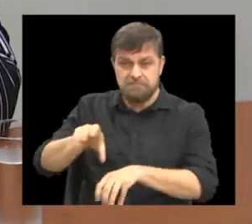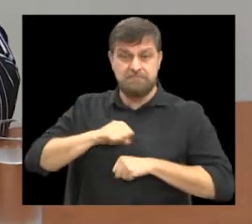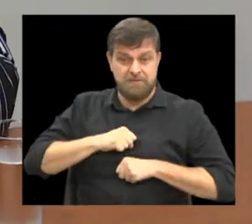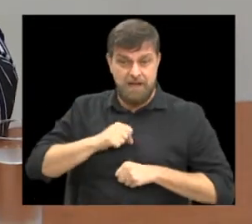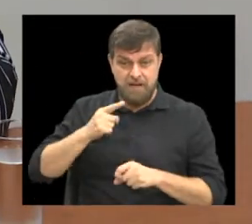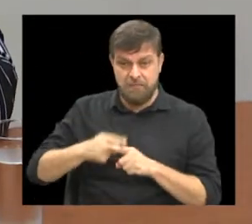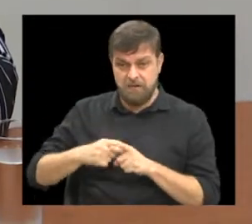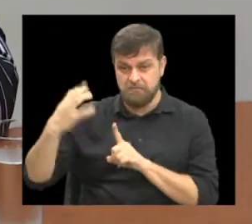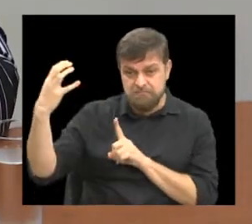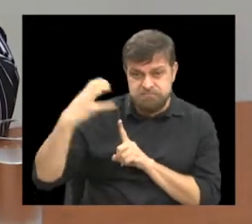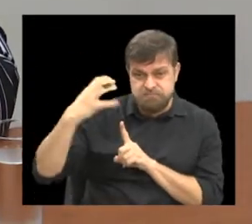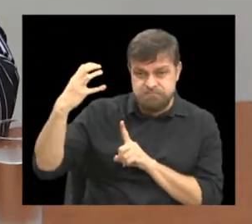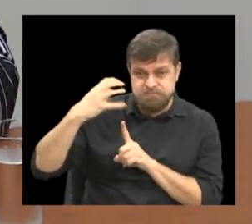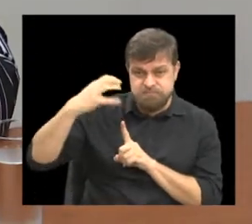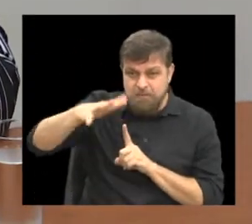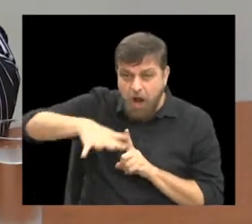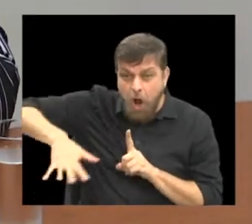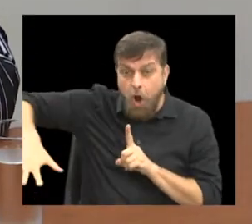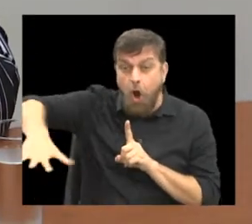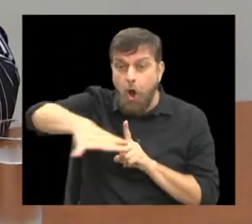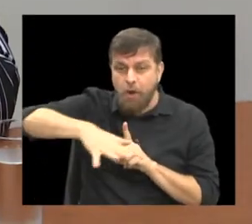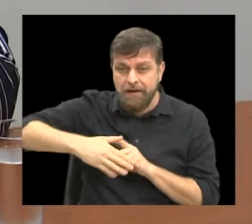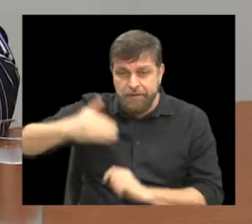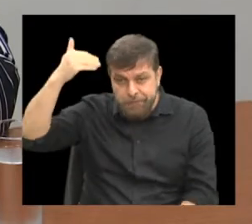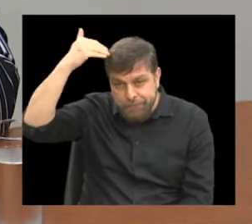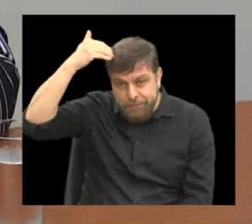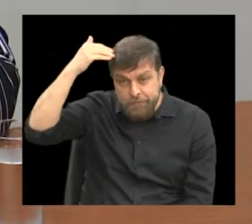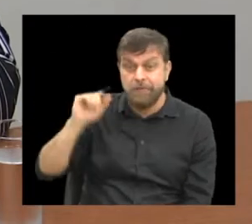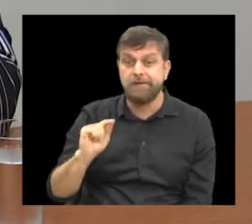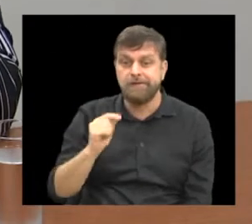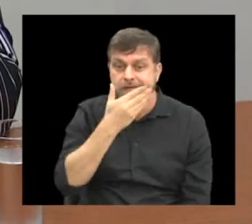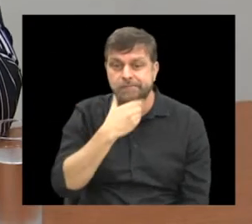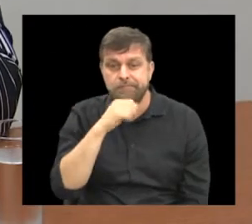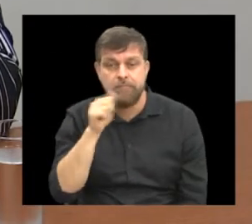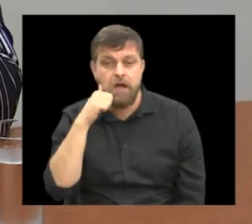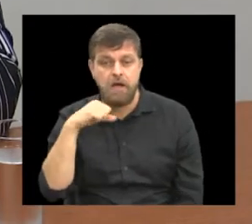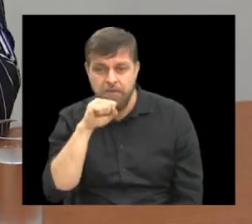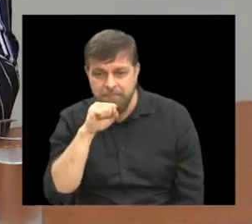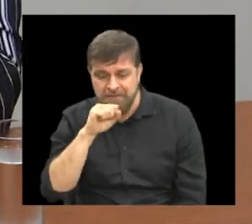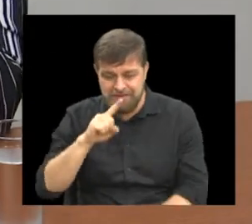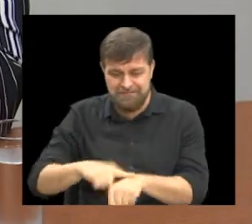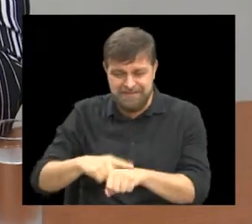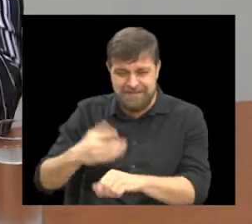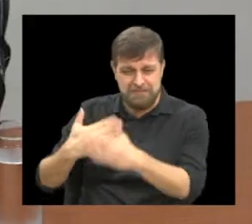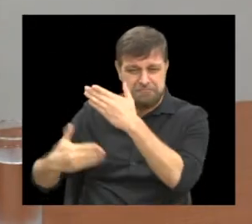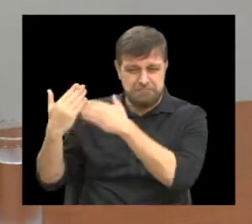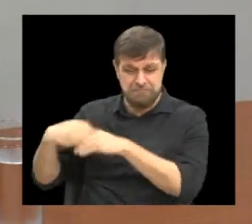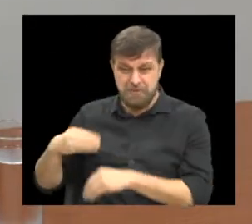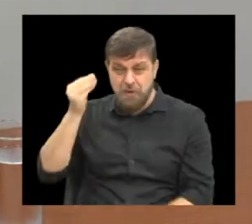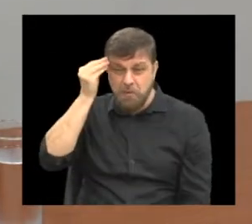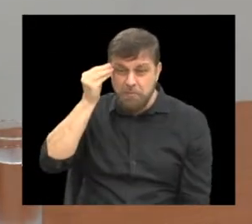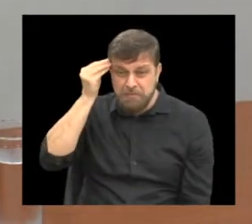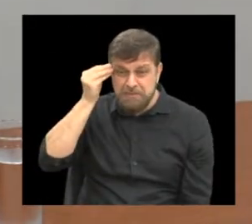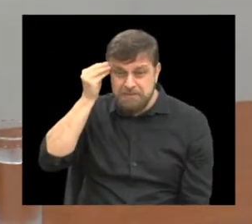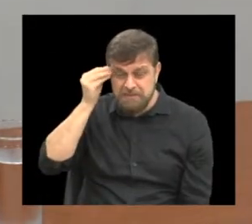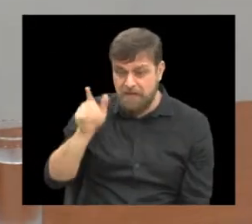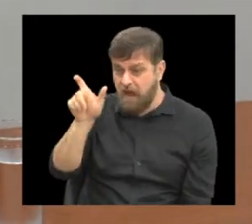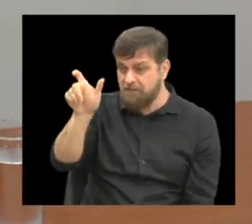do ambiente. Ou seja, a culpa era dos pais. Foi uma época que os psiquiatras chamavam as